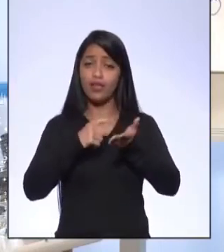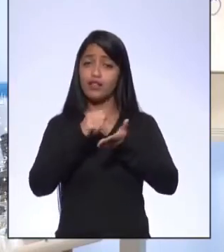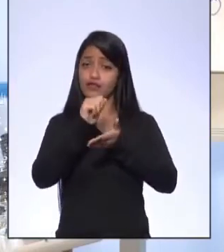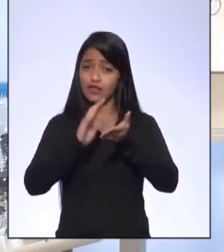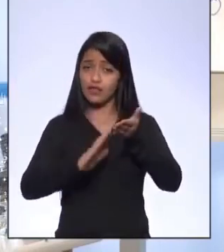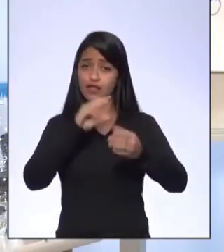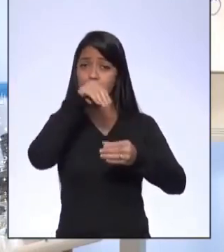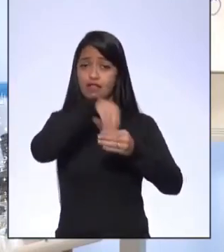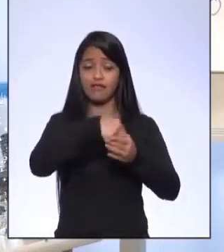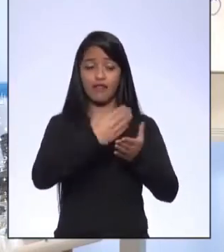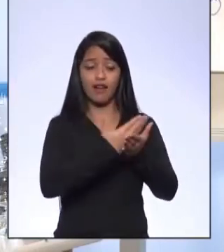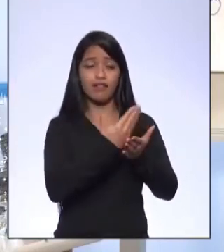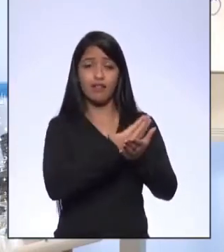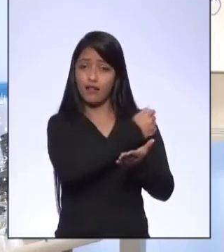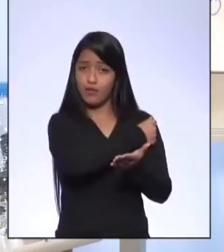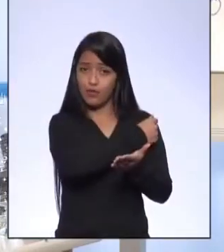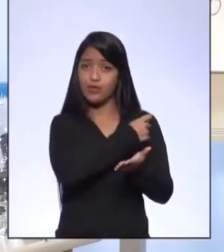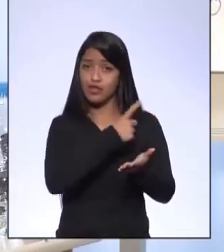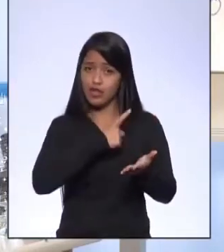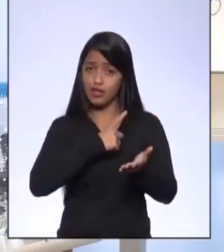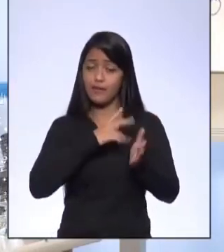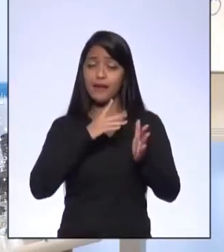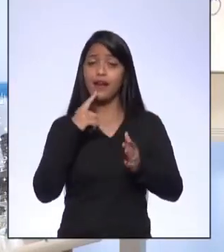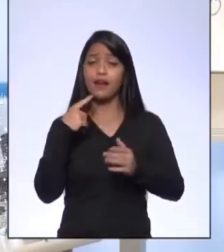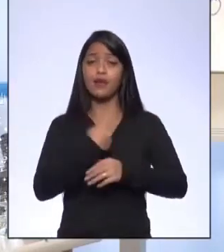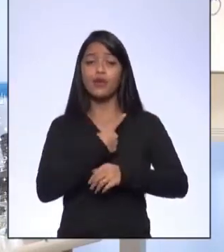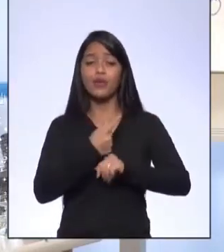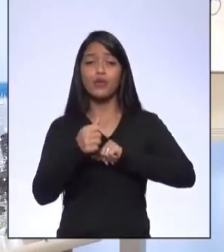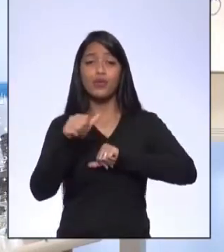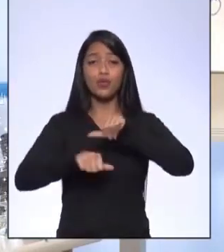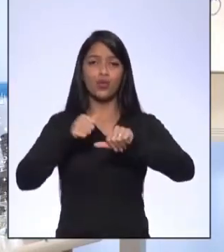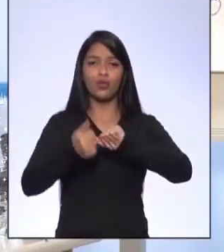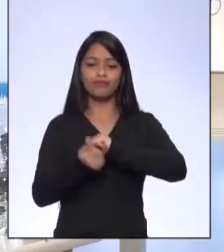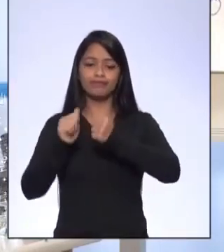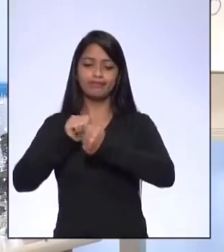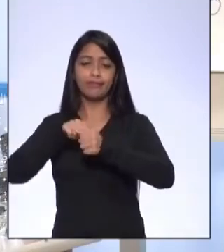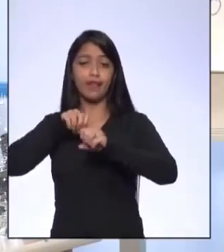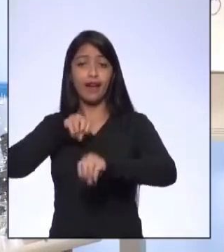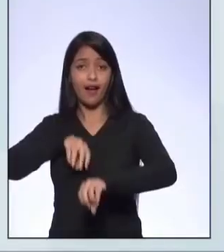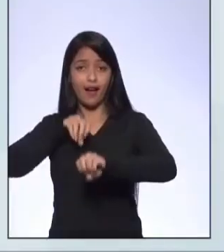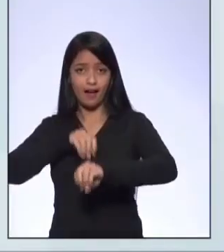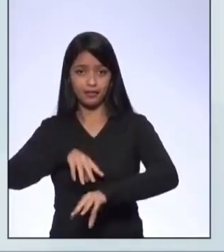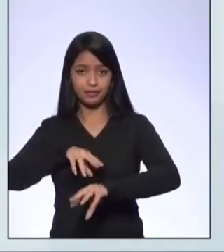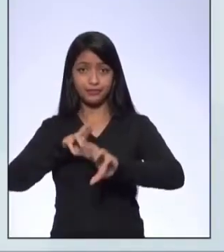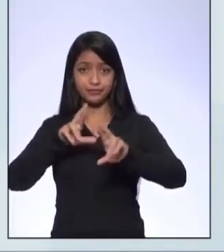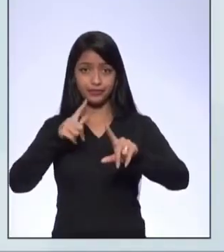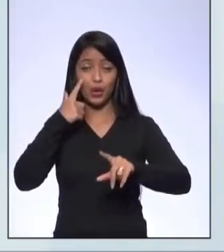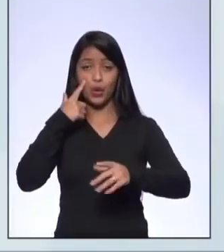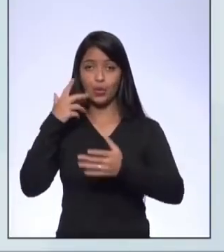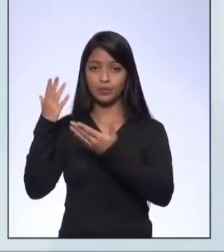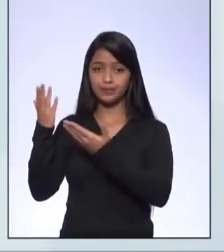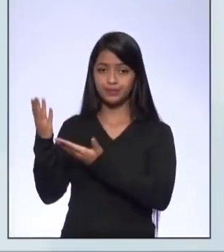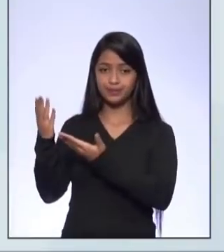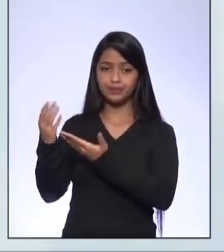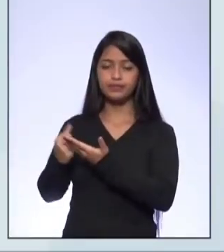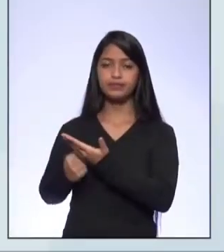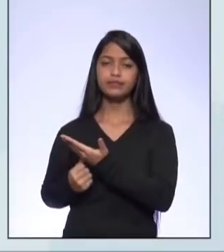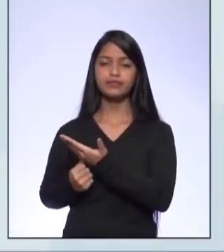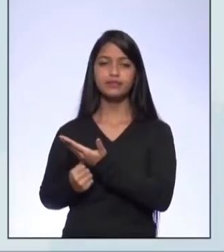gente adaptou agora para esse formato que a gente está tendo essas aulas. Então vamos ver agora os objetos na tela. Não são os objetos,